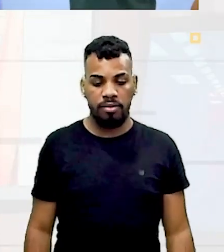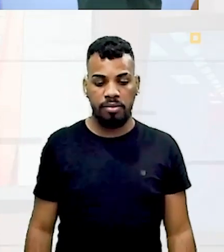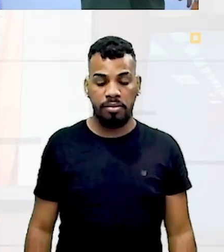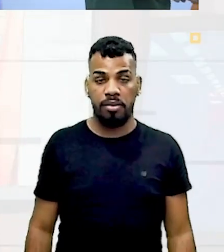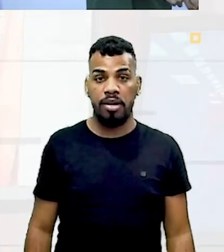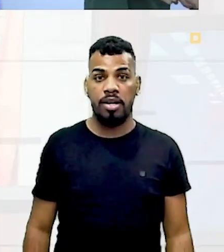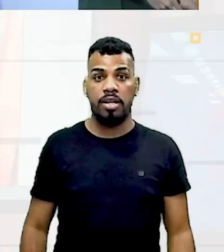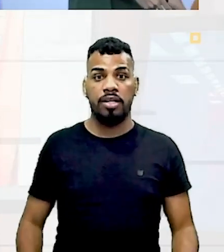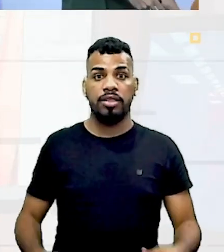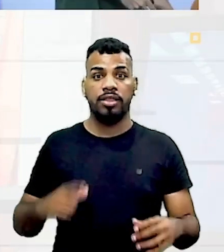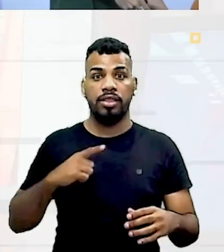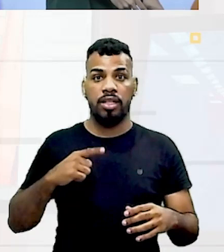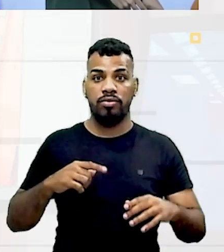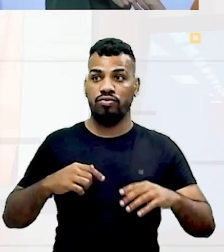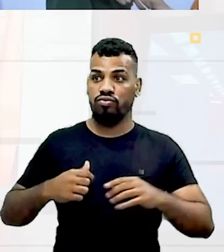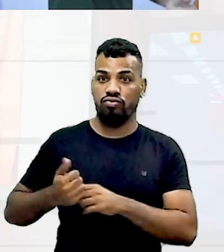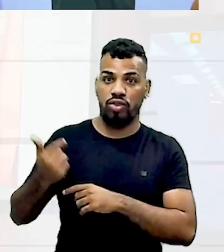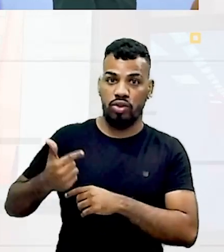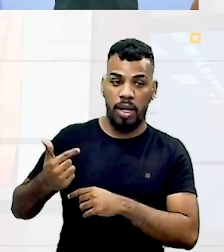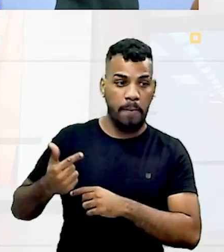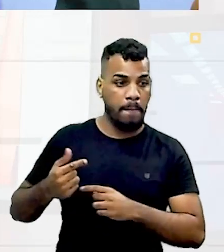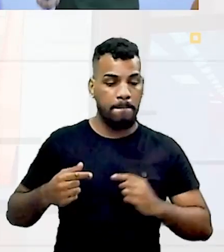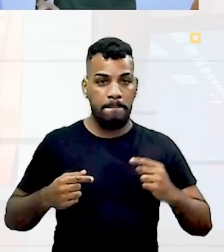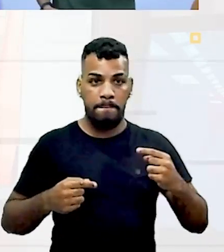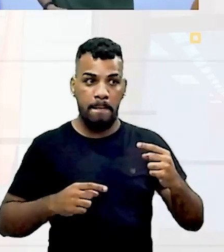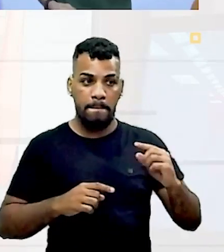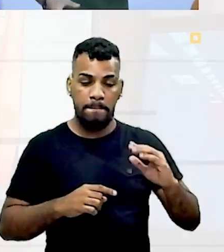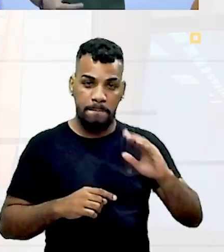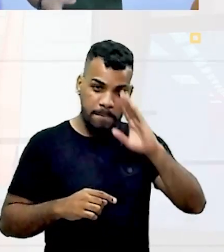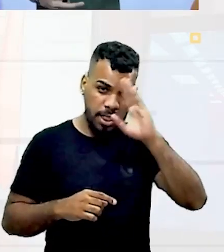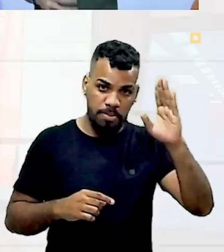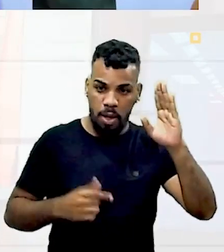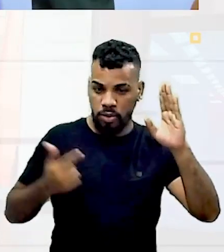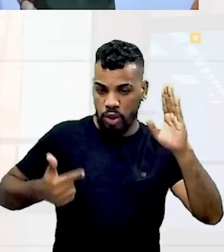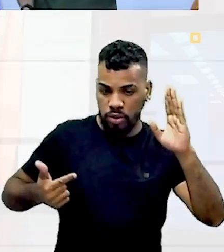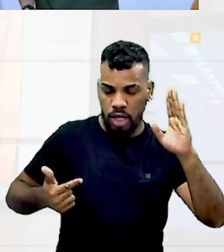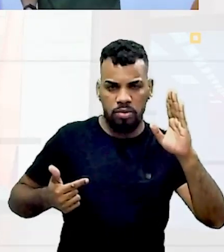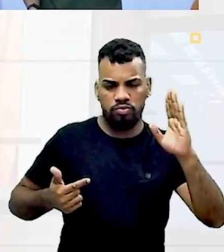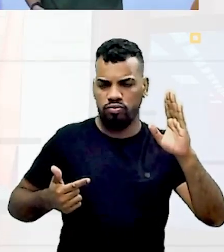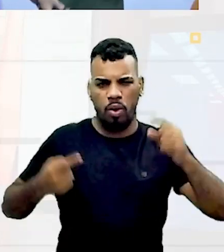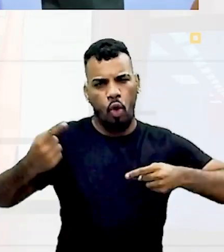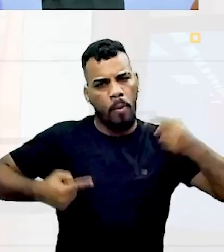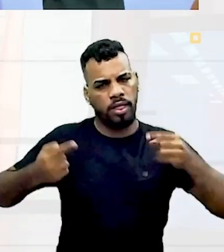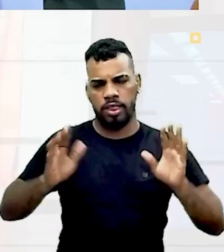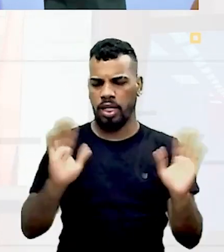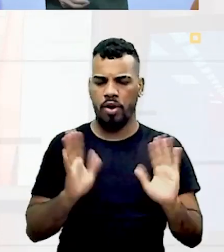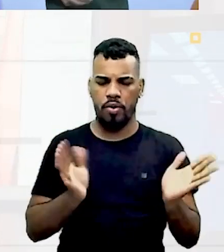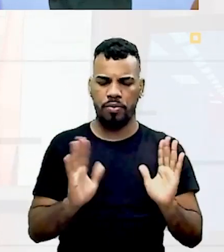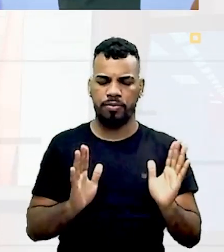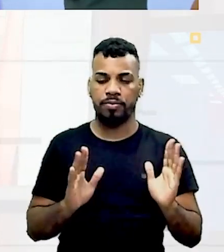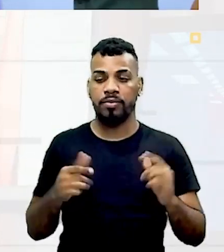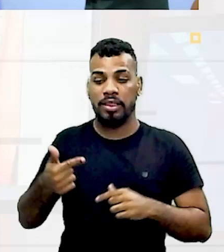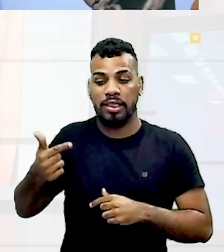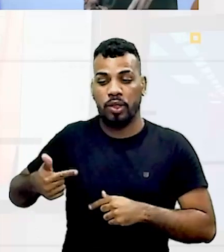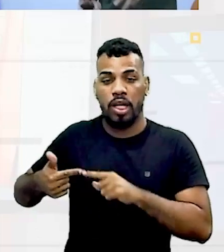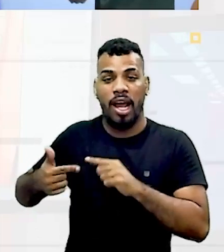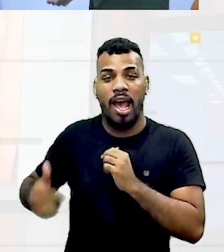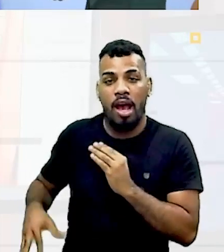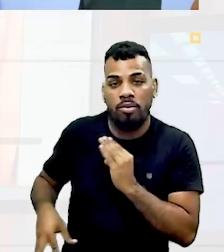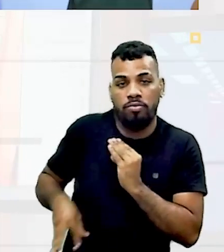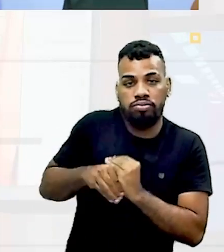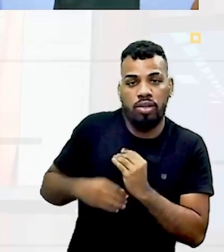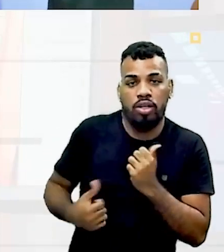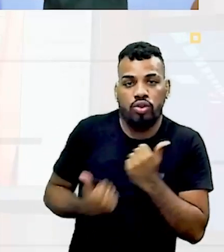vão competir com a ação principal. No caso, a ação principal aqui é mostrar que o personagem está triste. As ações secundárias, elas vão ajudar